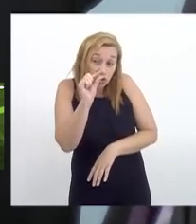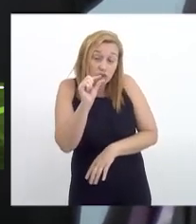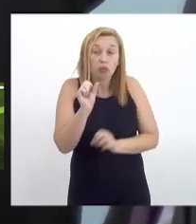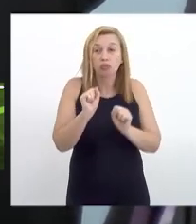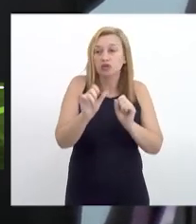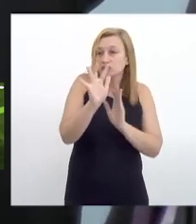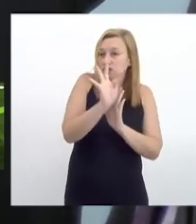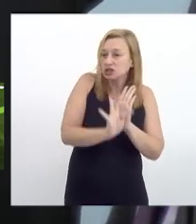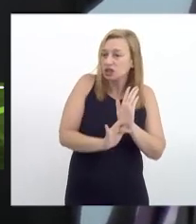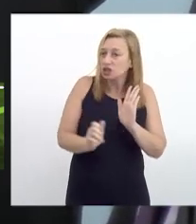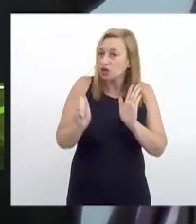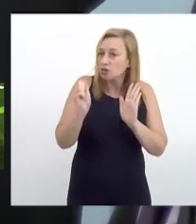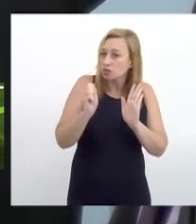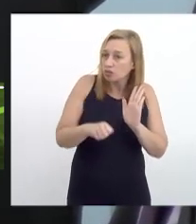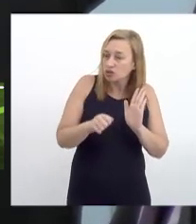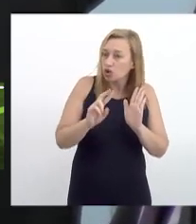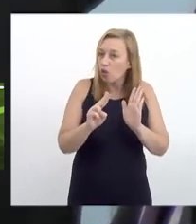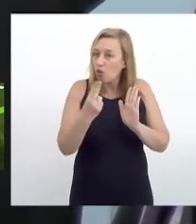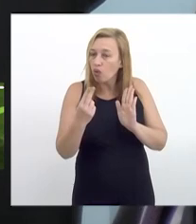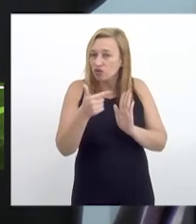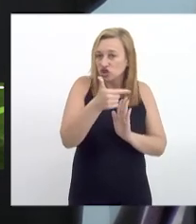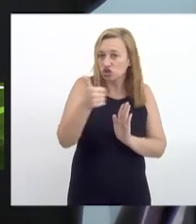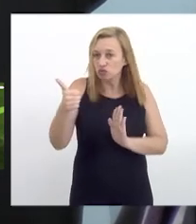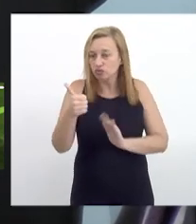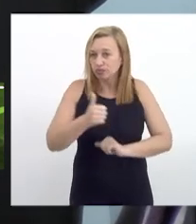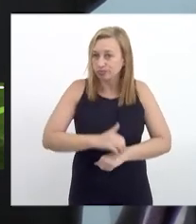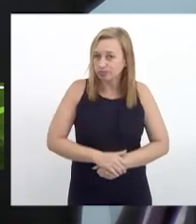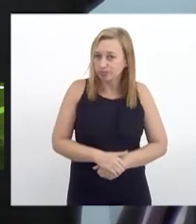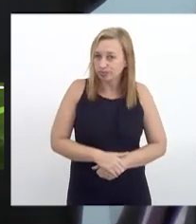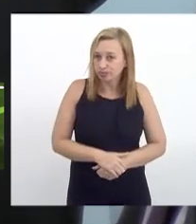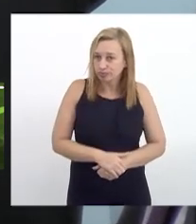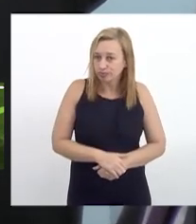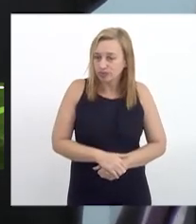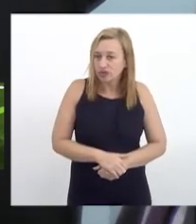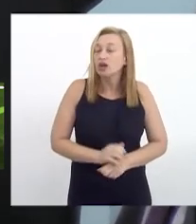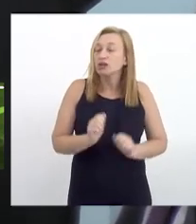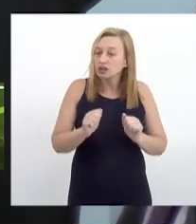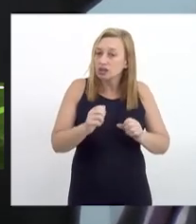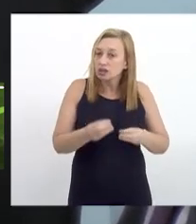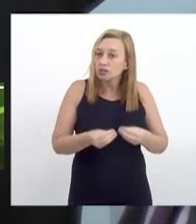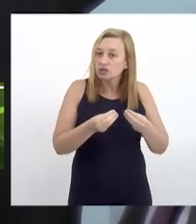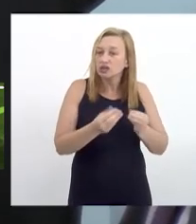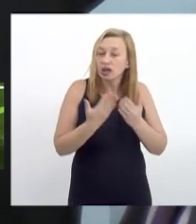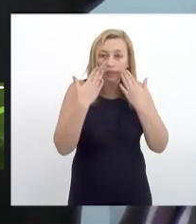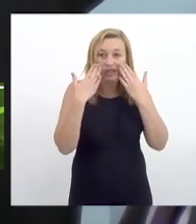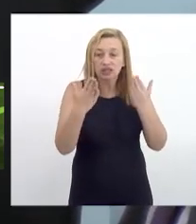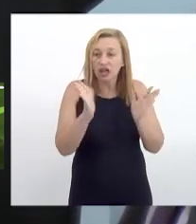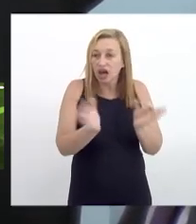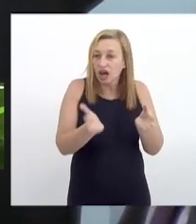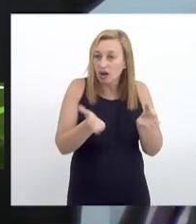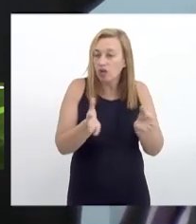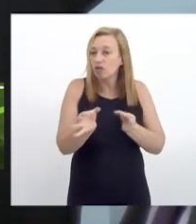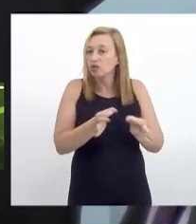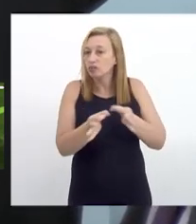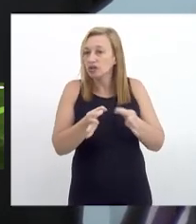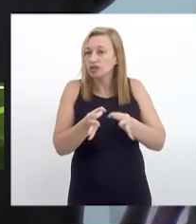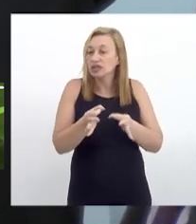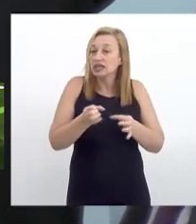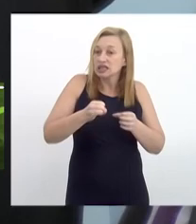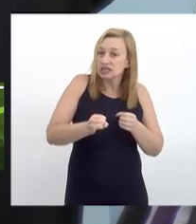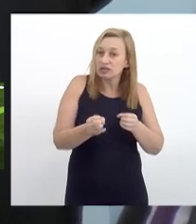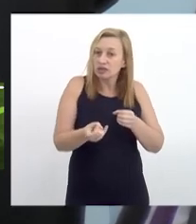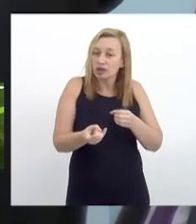texto a possibilidade 18 ou 21 dando a possibilidade de apresentar o plano agora e se precisar fazer a revisão